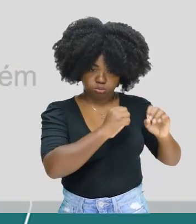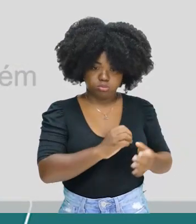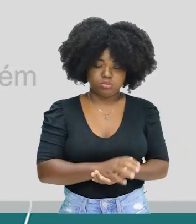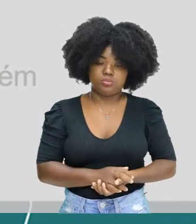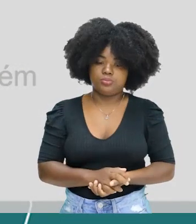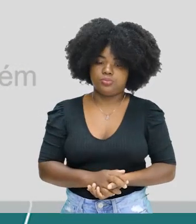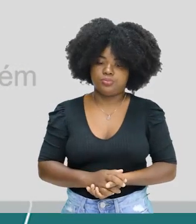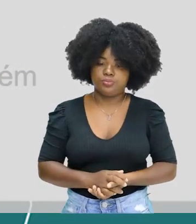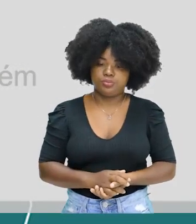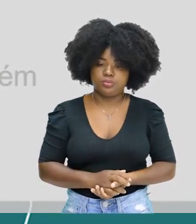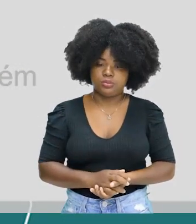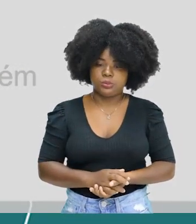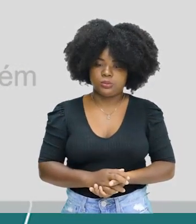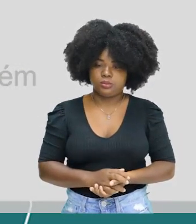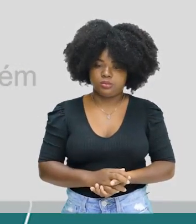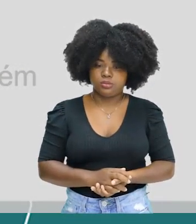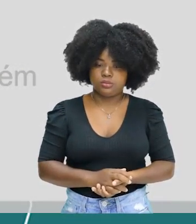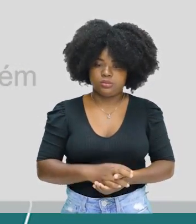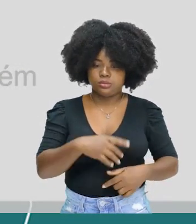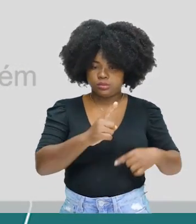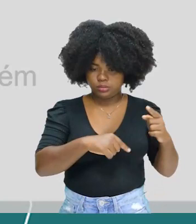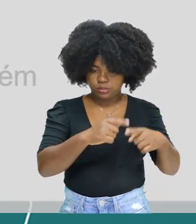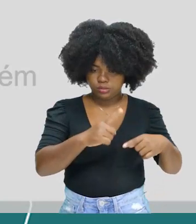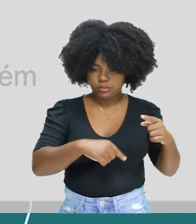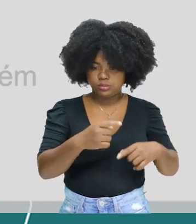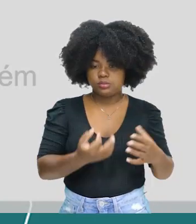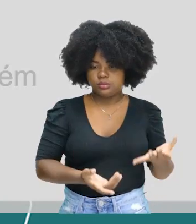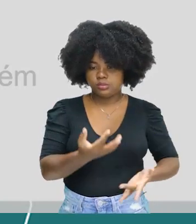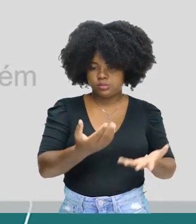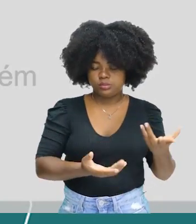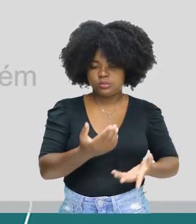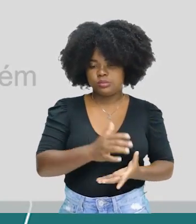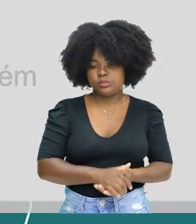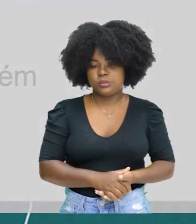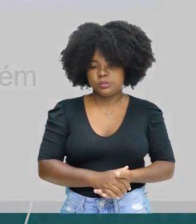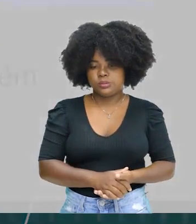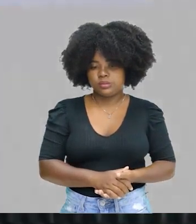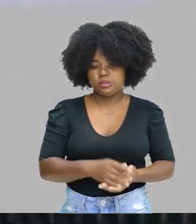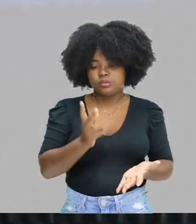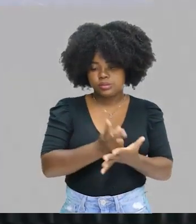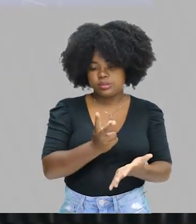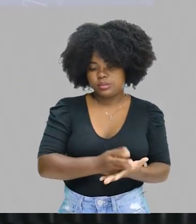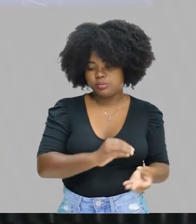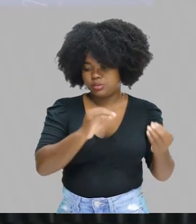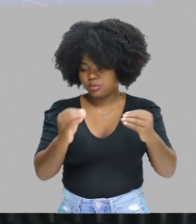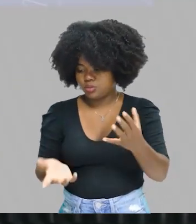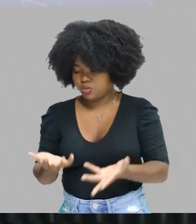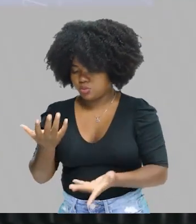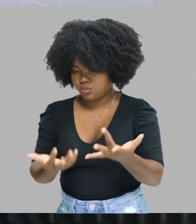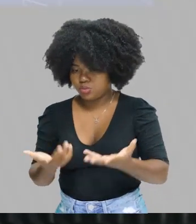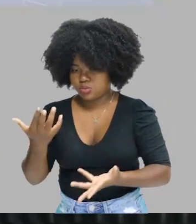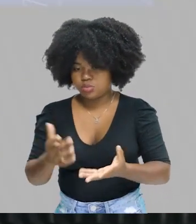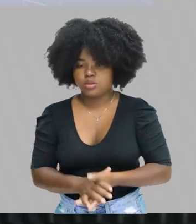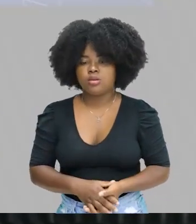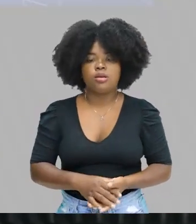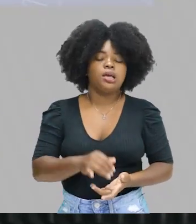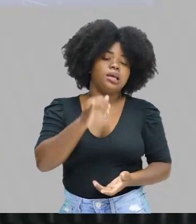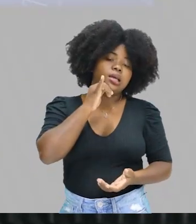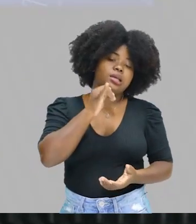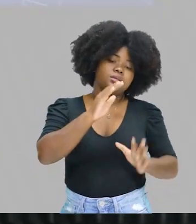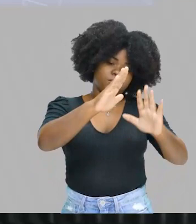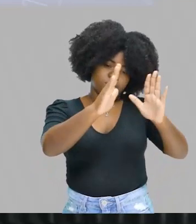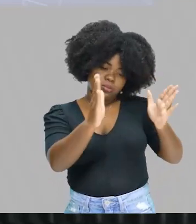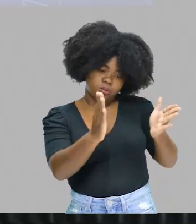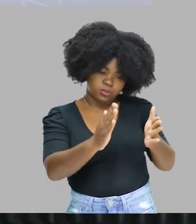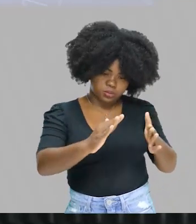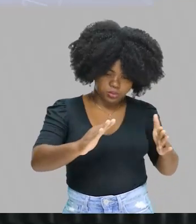da palavra em si, significa matéria-prima queimada. Então você faz a modelagem e leva para o fogo para queimar. Exemplo, vasos, pote, que é